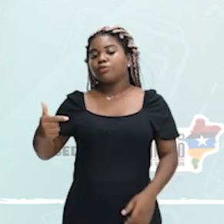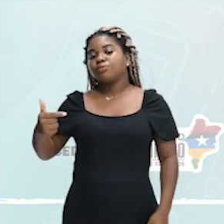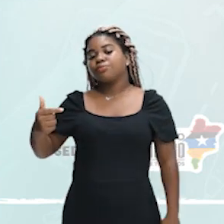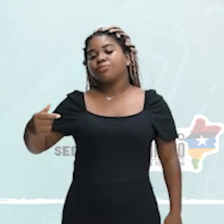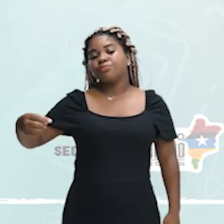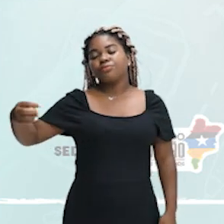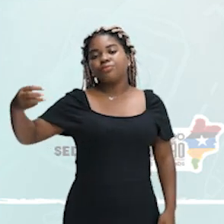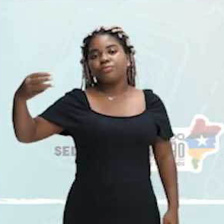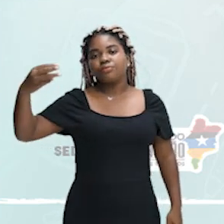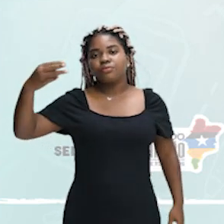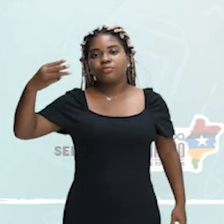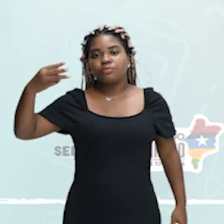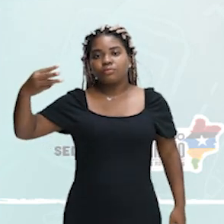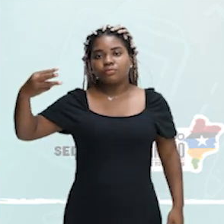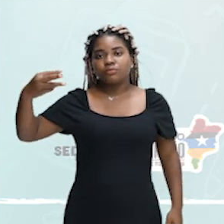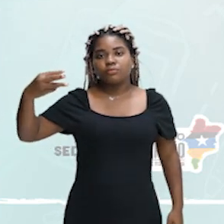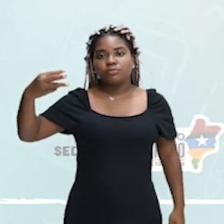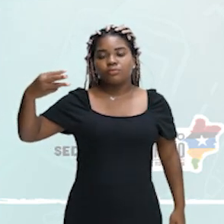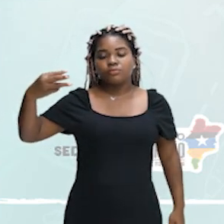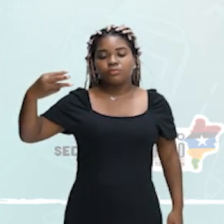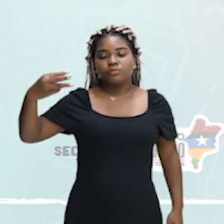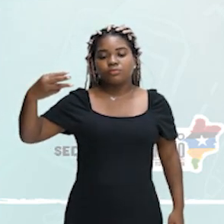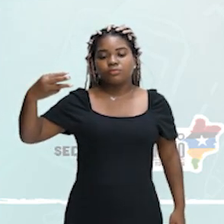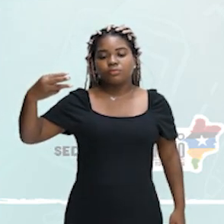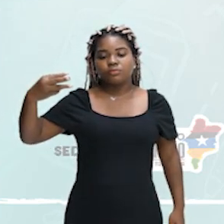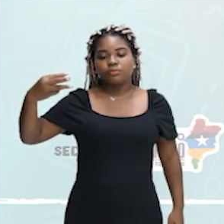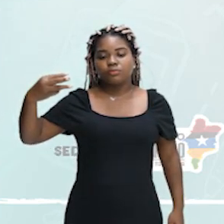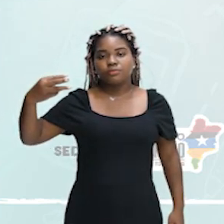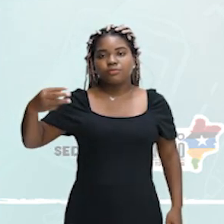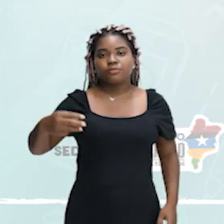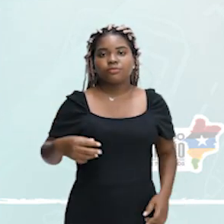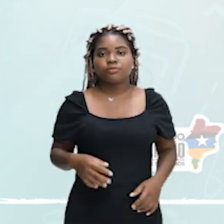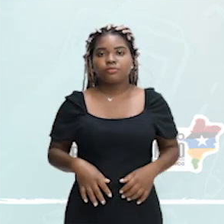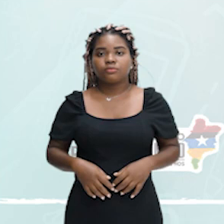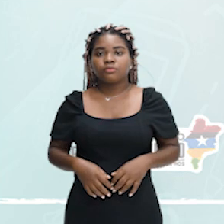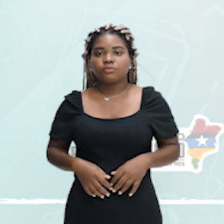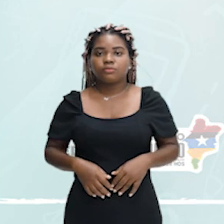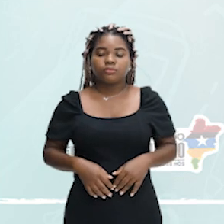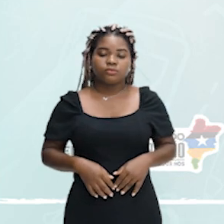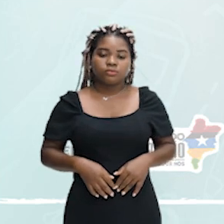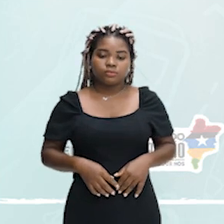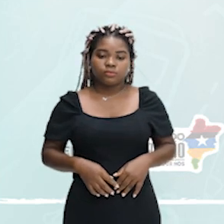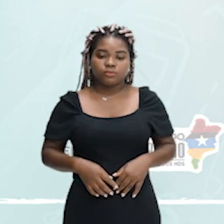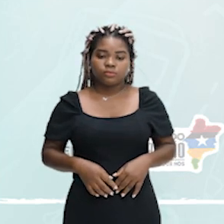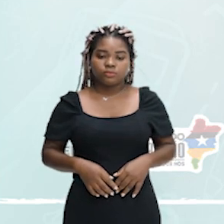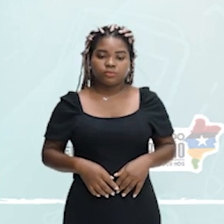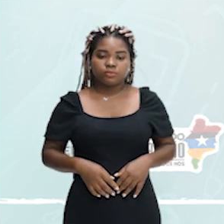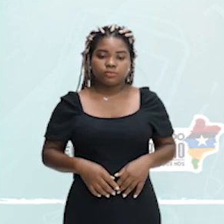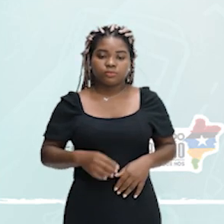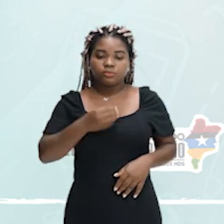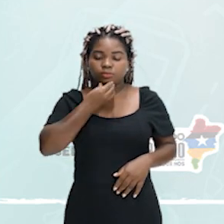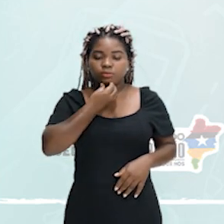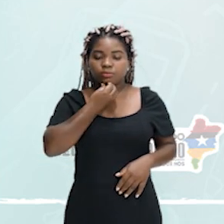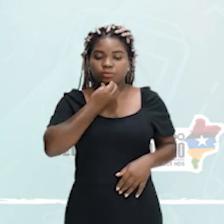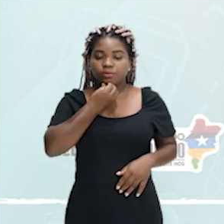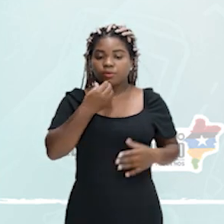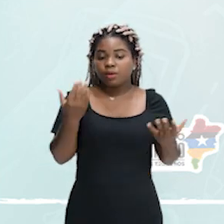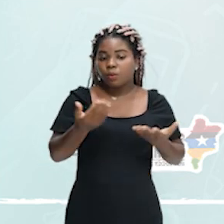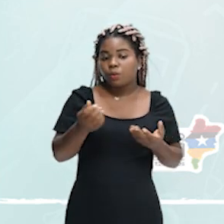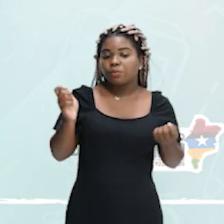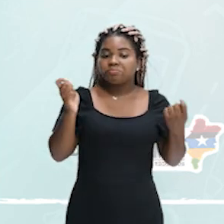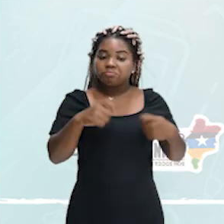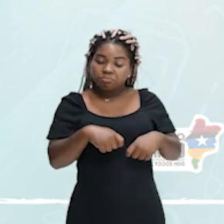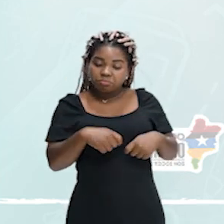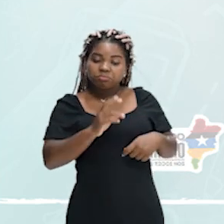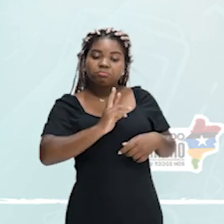como uma potência de base 2. Ótimo, então o 8 corresponde ao 2, a terceira. Agora sim, gente, já